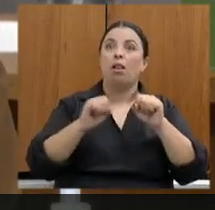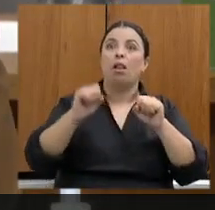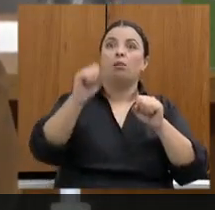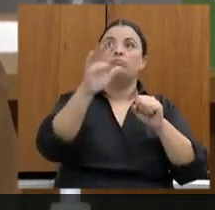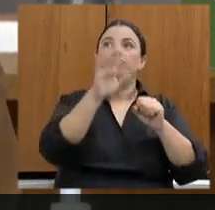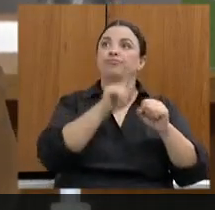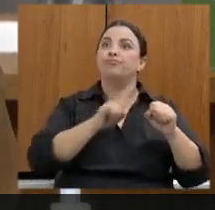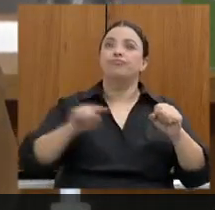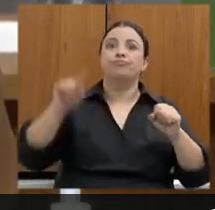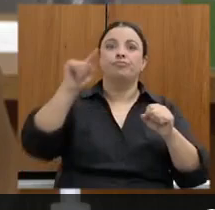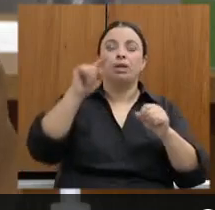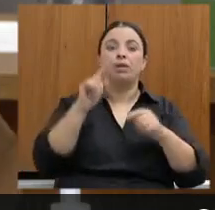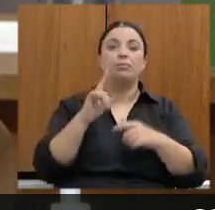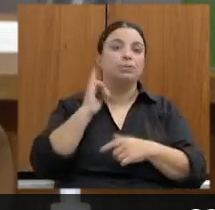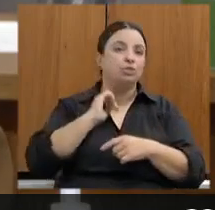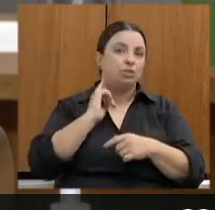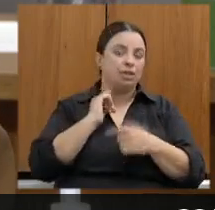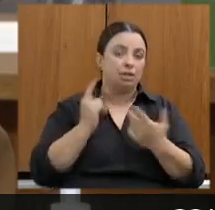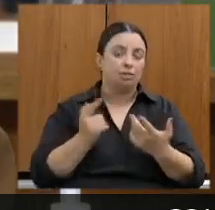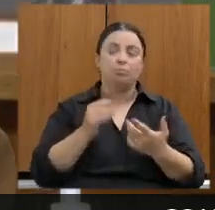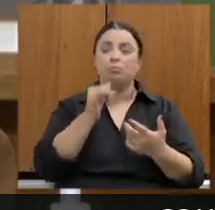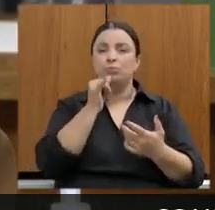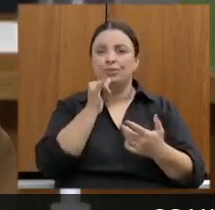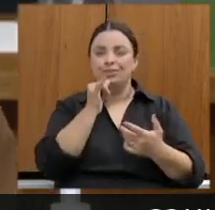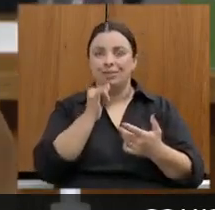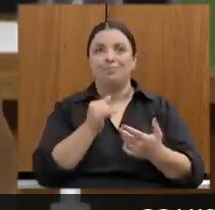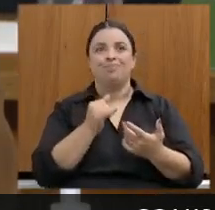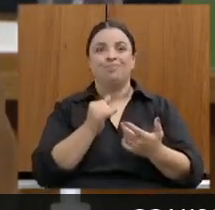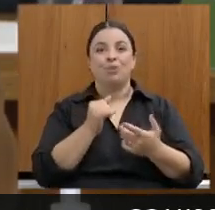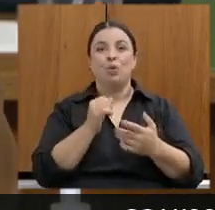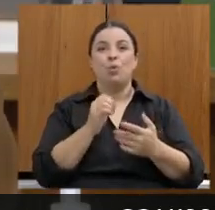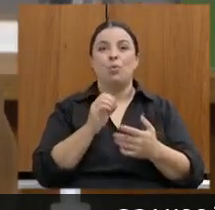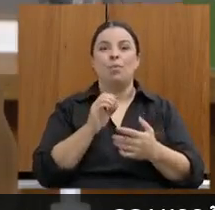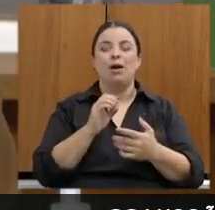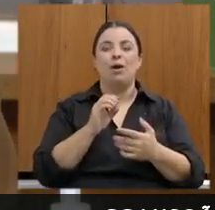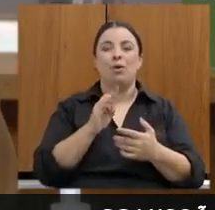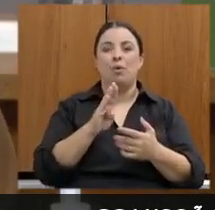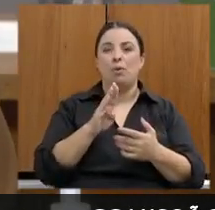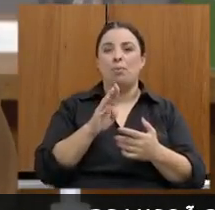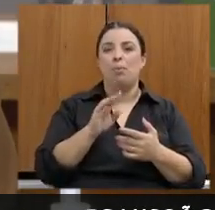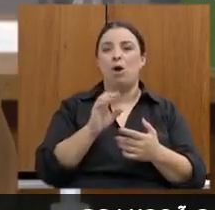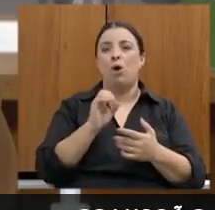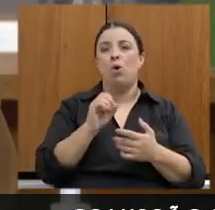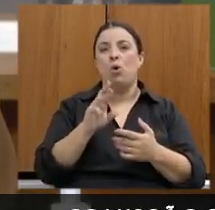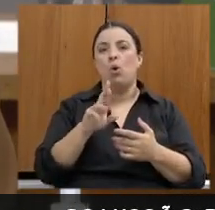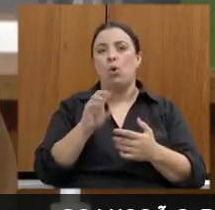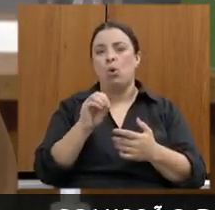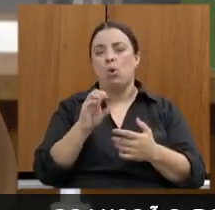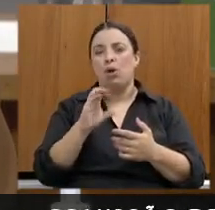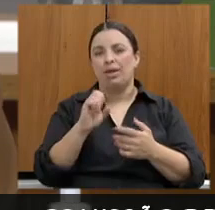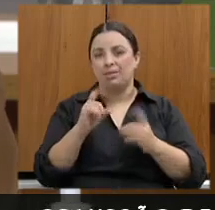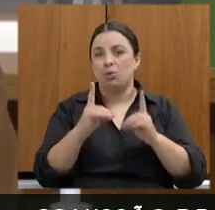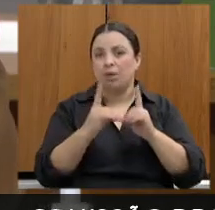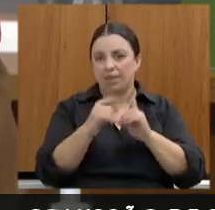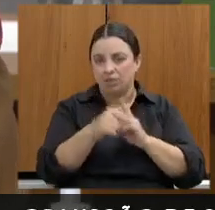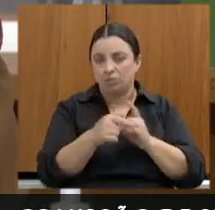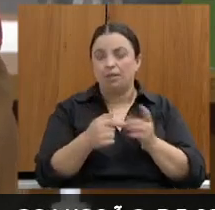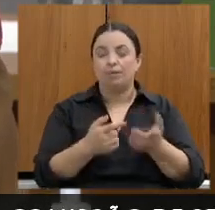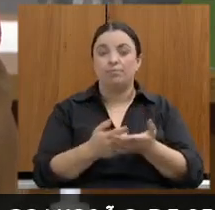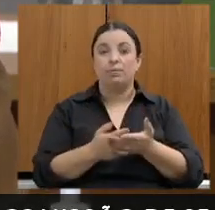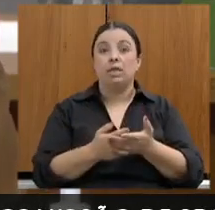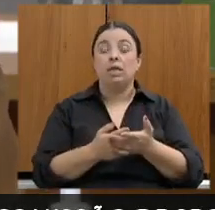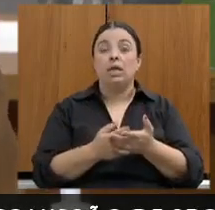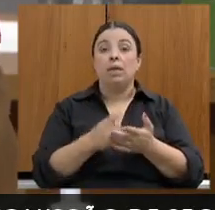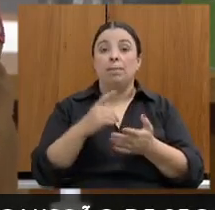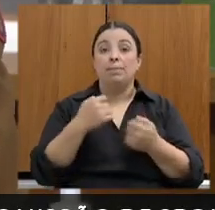ideal para exemplo é quem ao encerrar cada ocorrência se tivesse ali uma delegacia próxima estivesse ali uma penitenciária próximo que quanto deu o flagrante